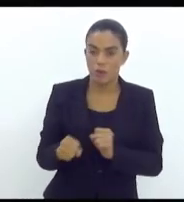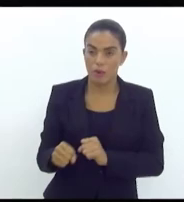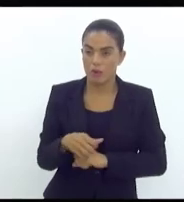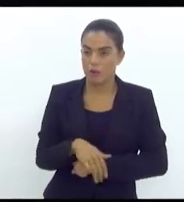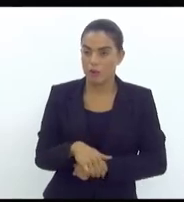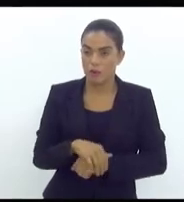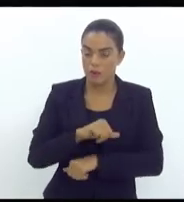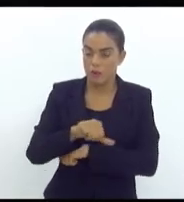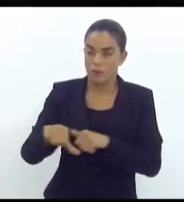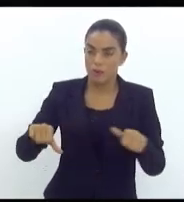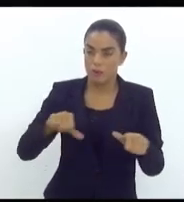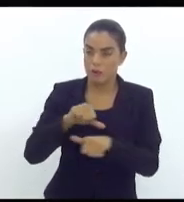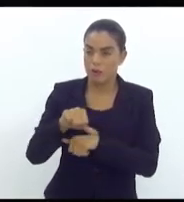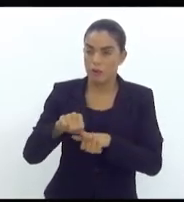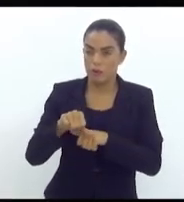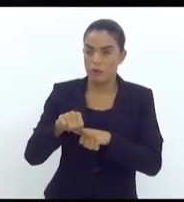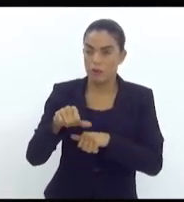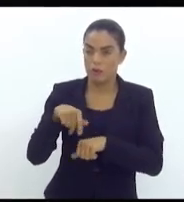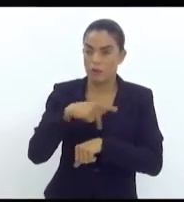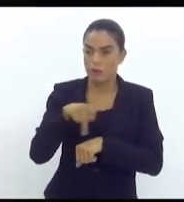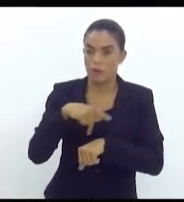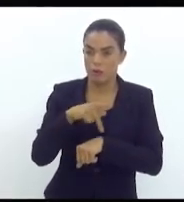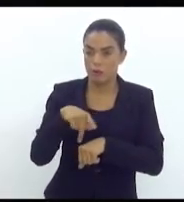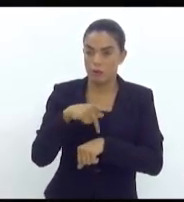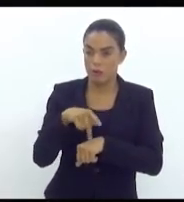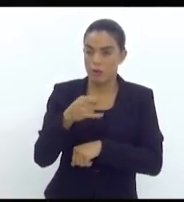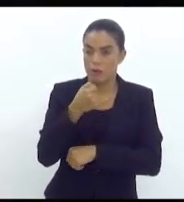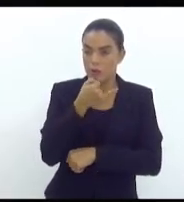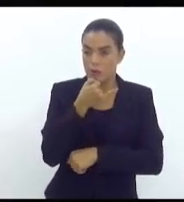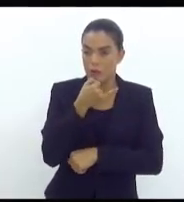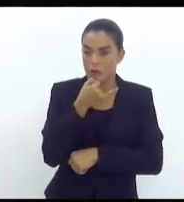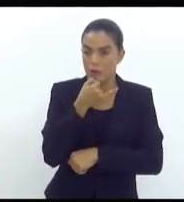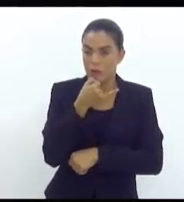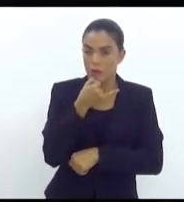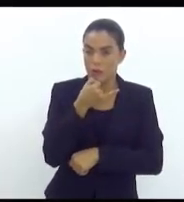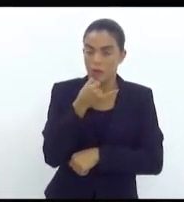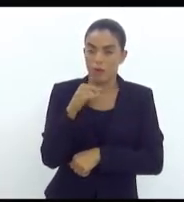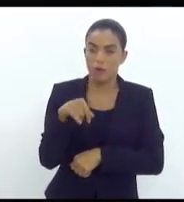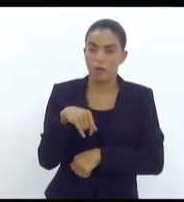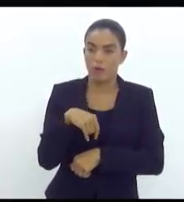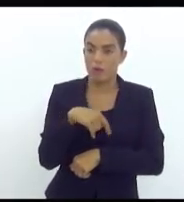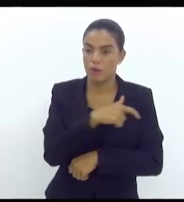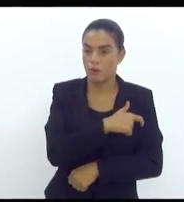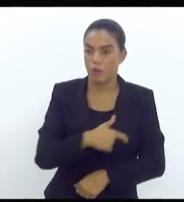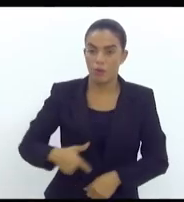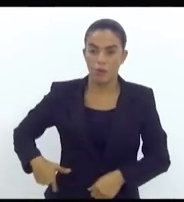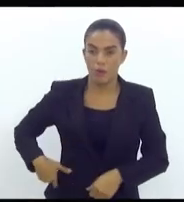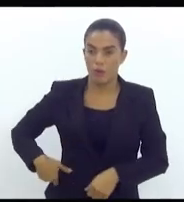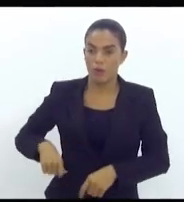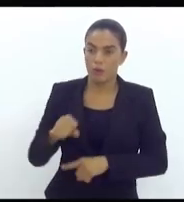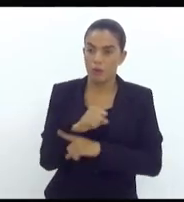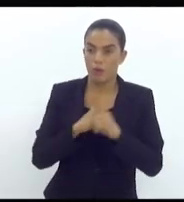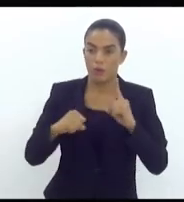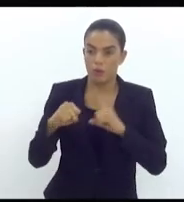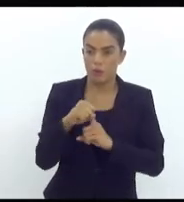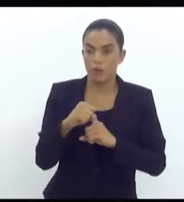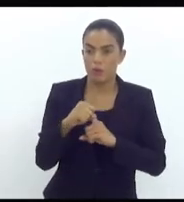de transformar este país infelizmente numa república socialista